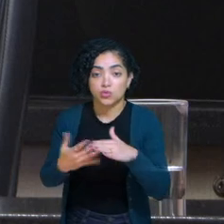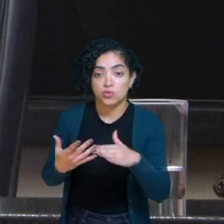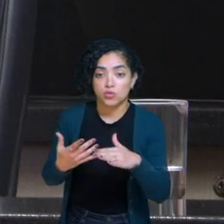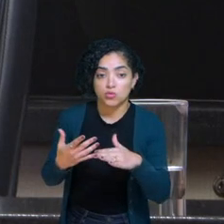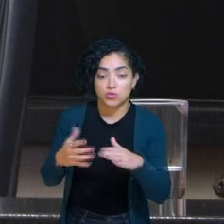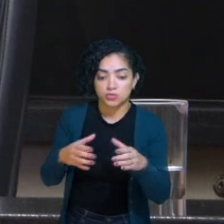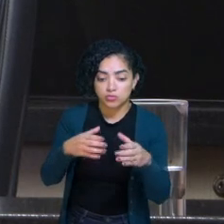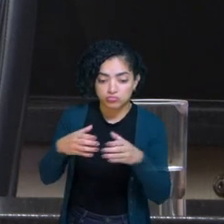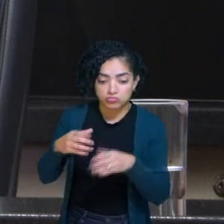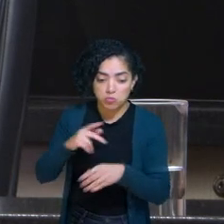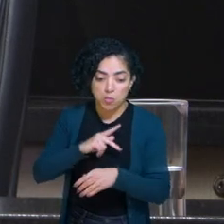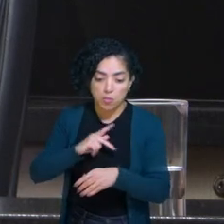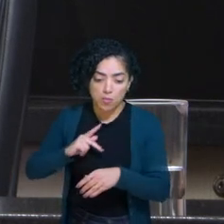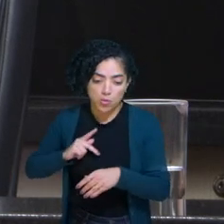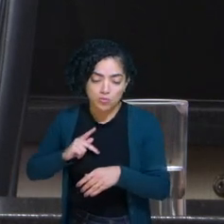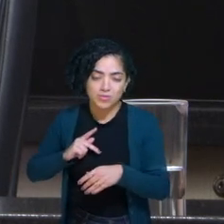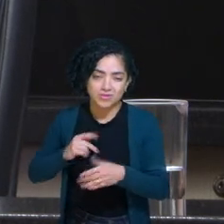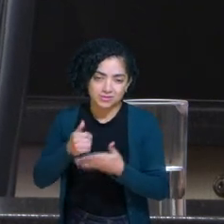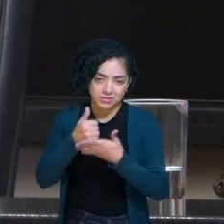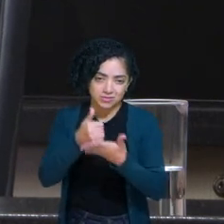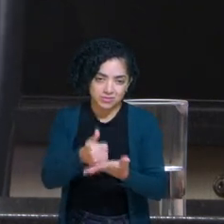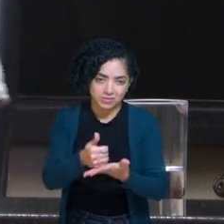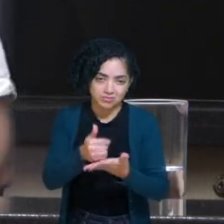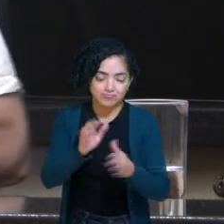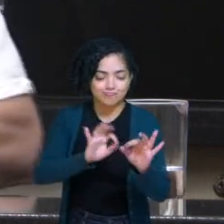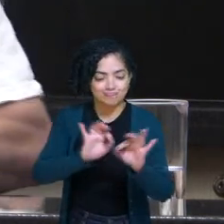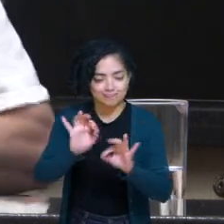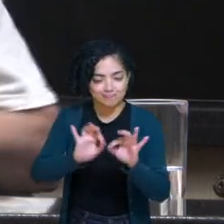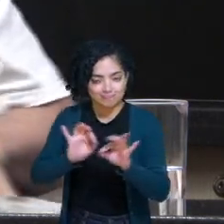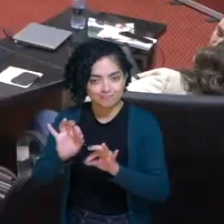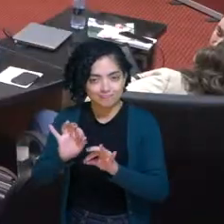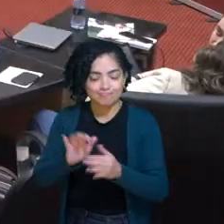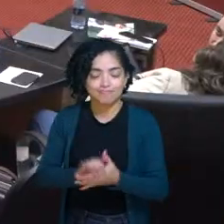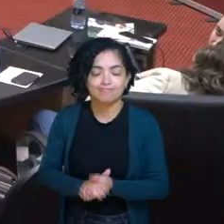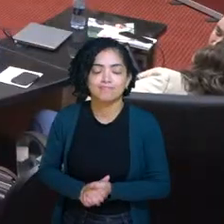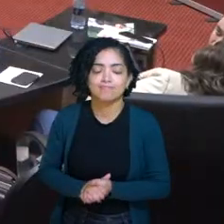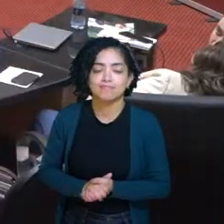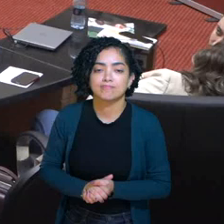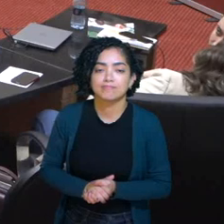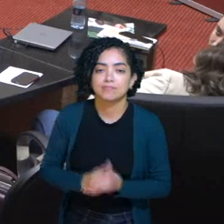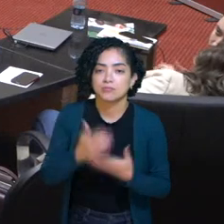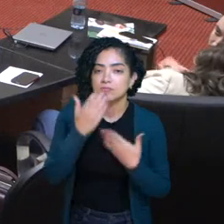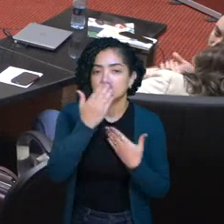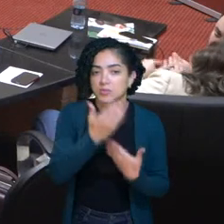Santa Catarina estão à disposição para essa construção Obrigada Professor Derlan